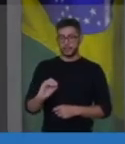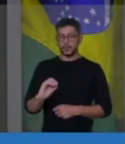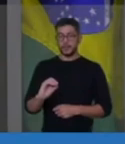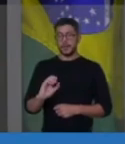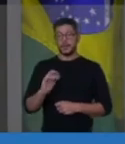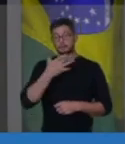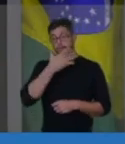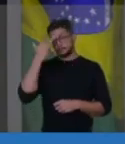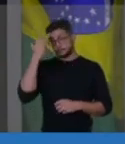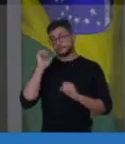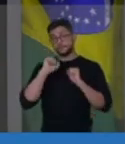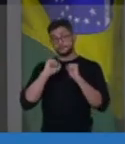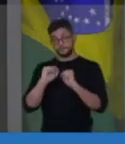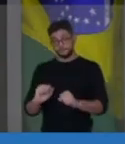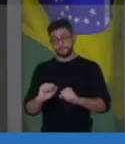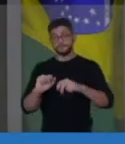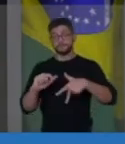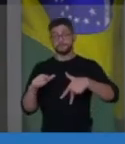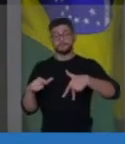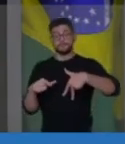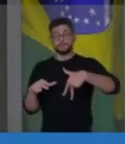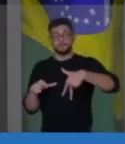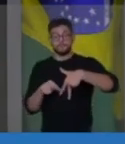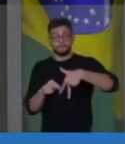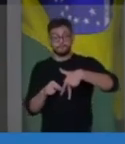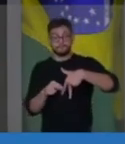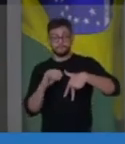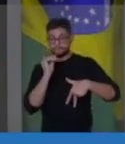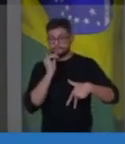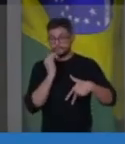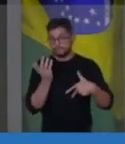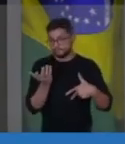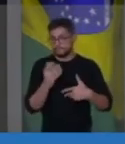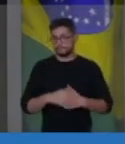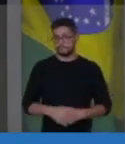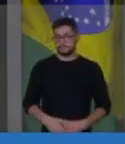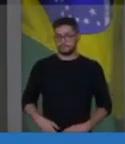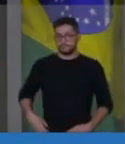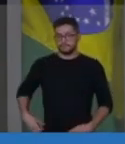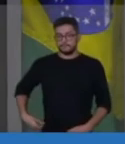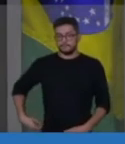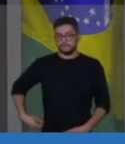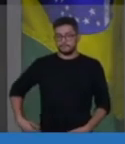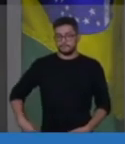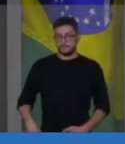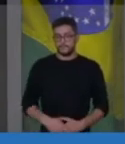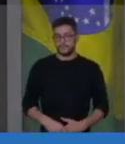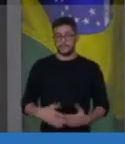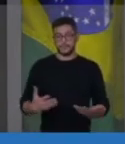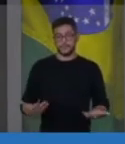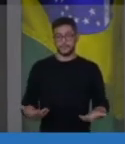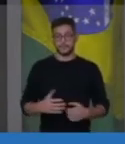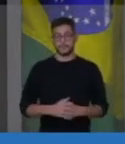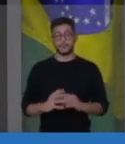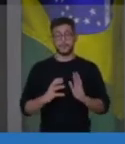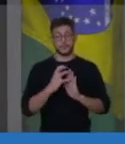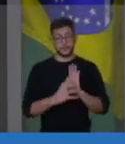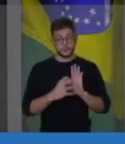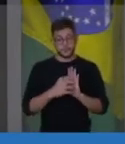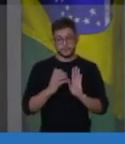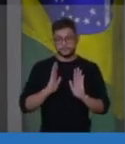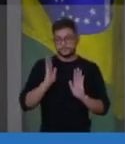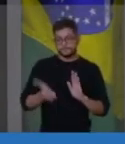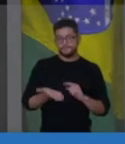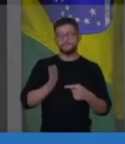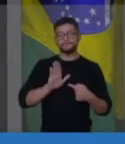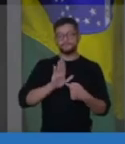criminosos condenados que cumprem pena em regime aberto. Então, presidente, os dados estatísticos comprovam que hoje a Câmara